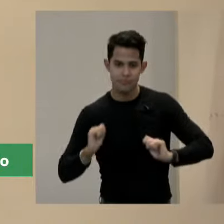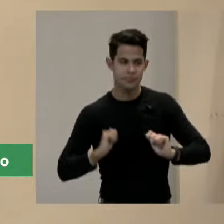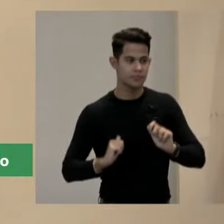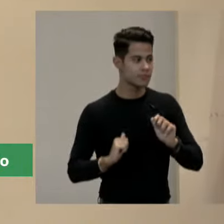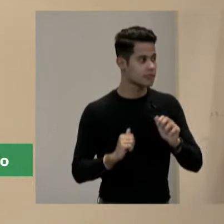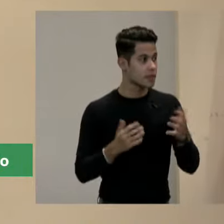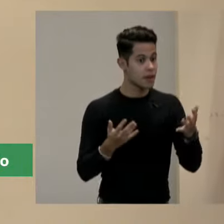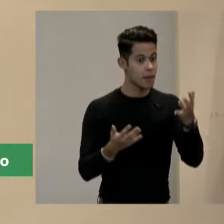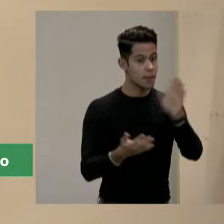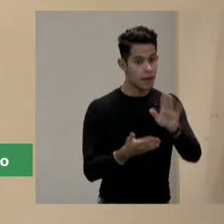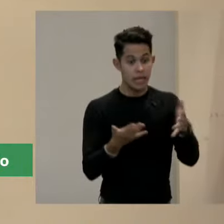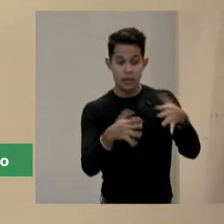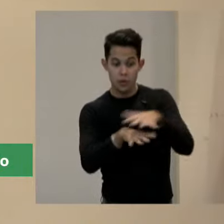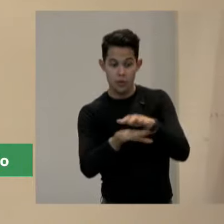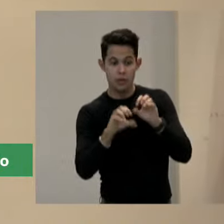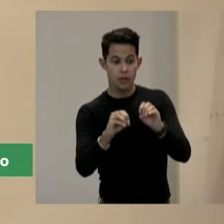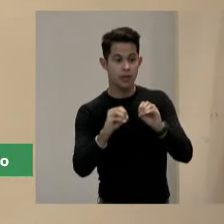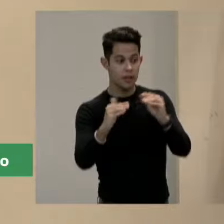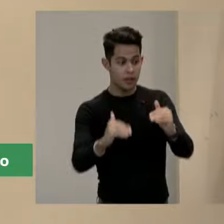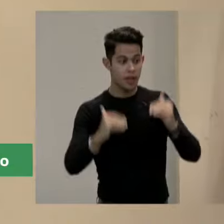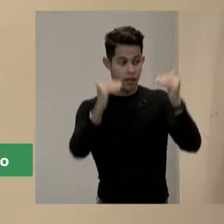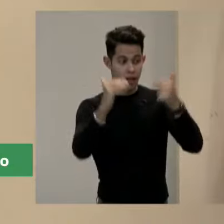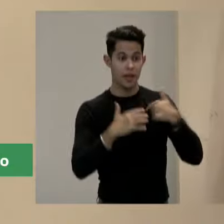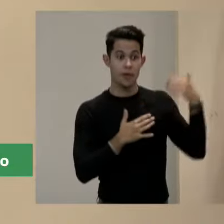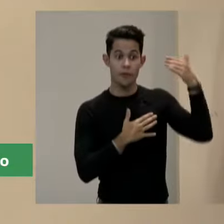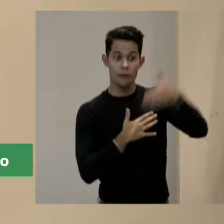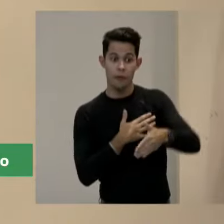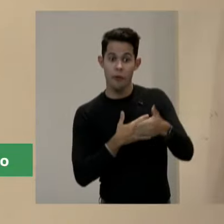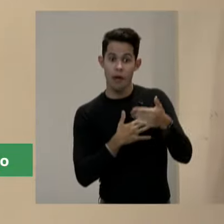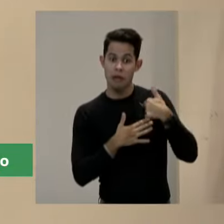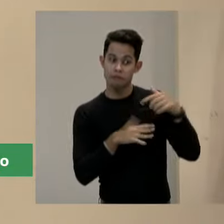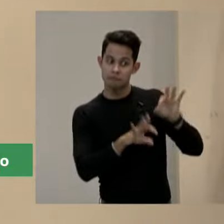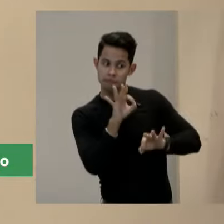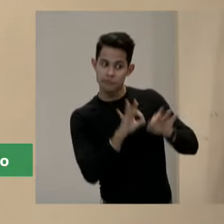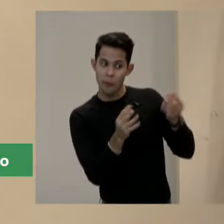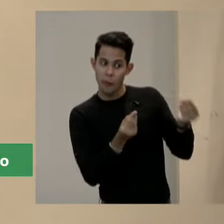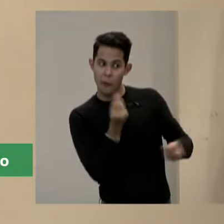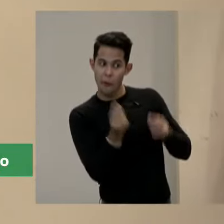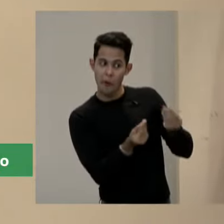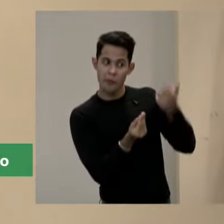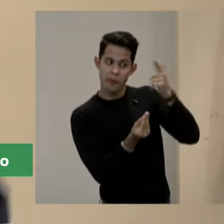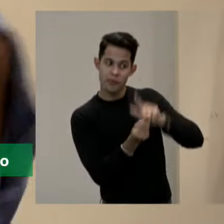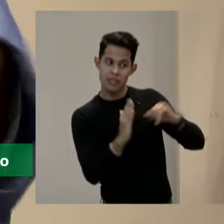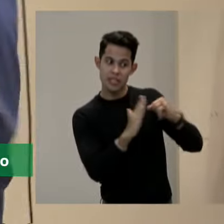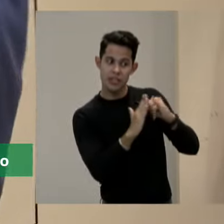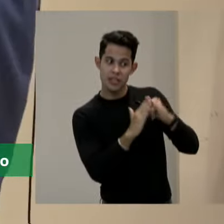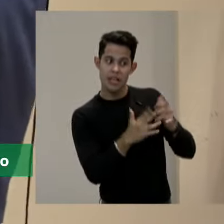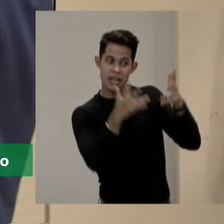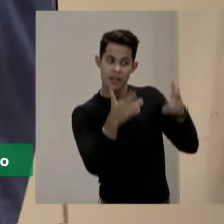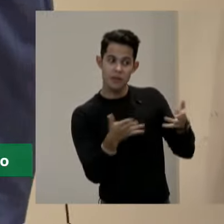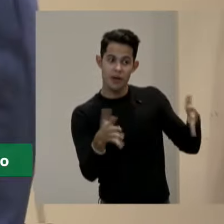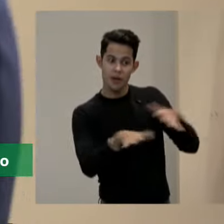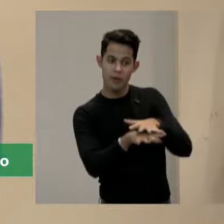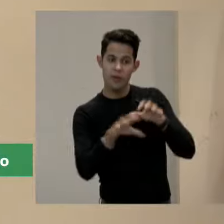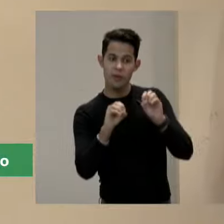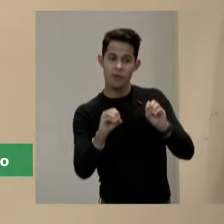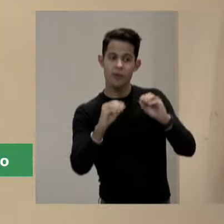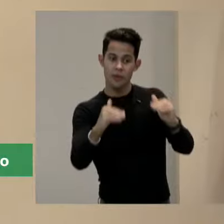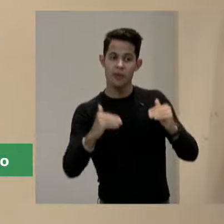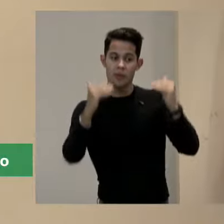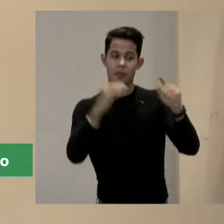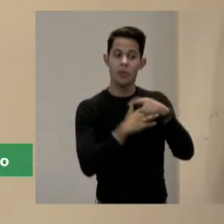ensino superior. Eu vou lá porque eu vou ver como que eu tenho que fazer para que minha instituição seja inclusiva. O que, que eles vão nos